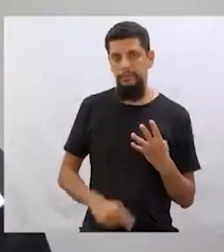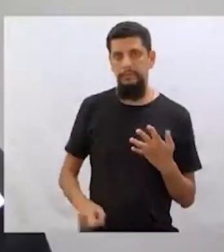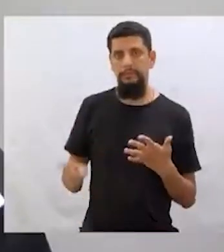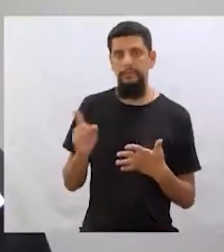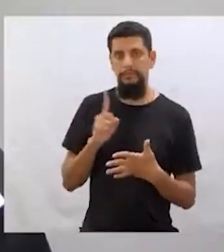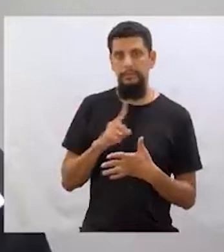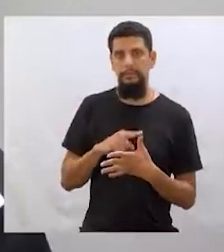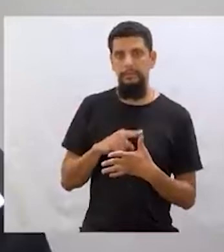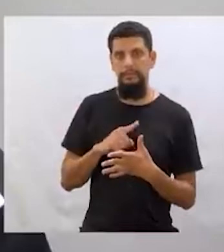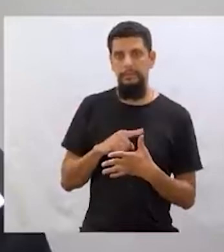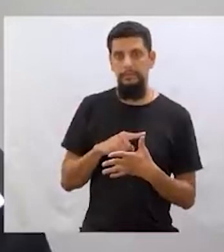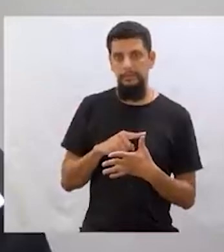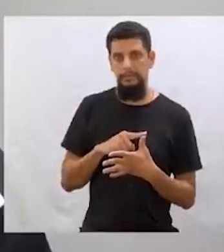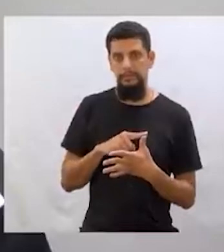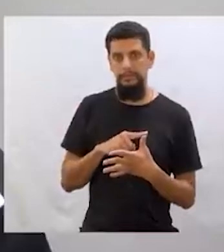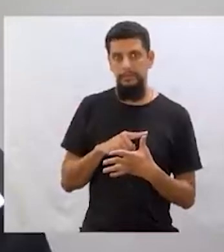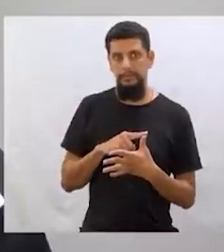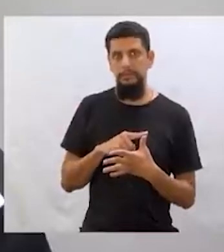1, 2, 3, 4...